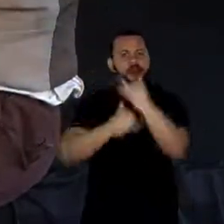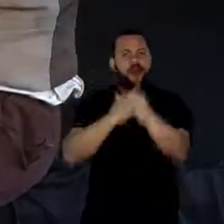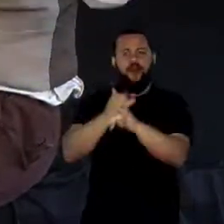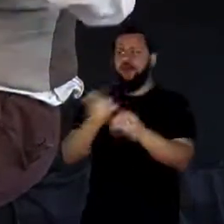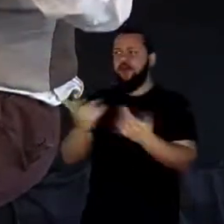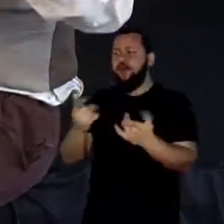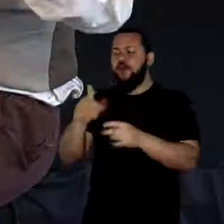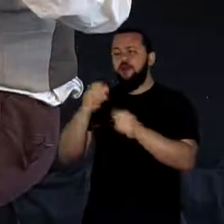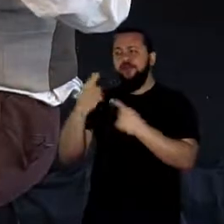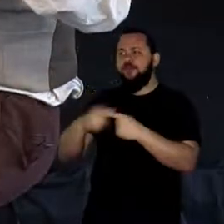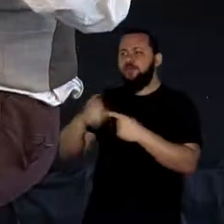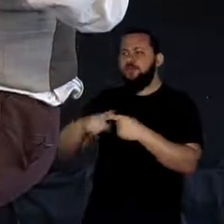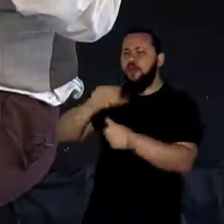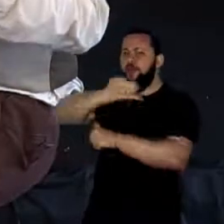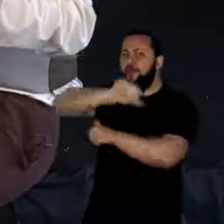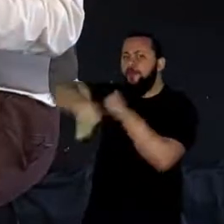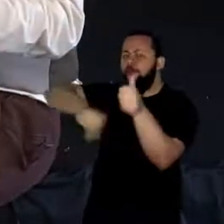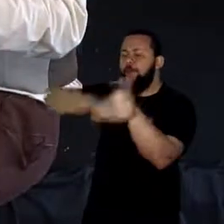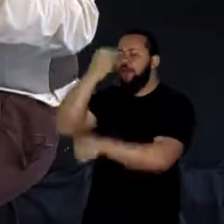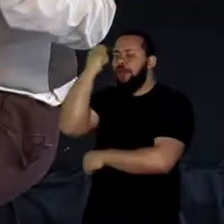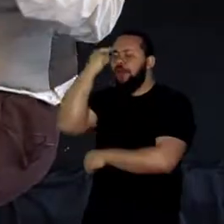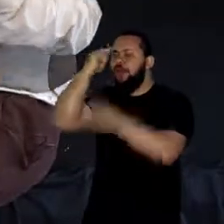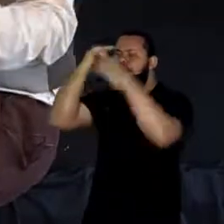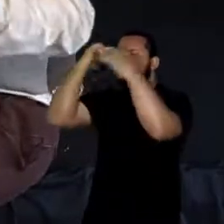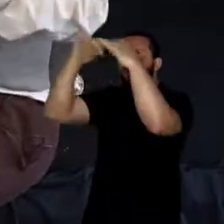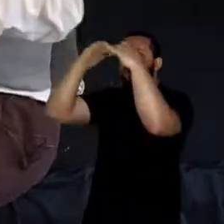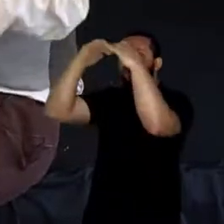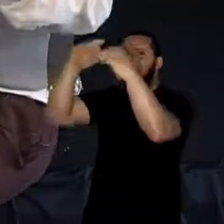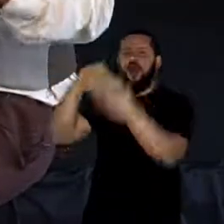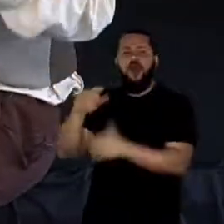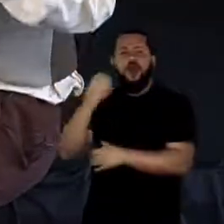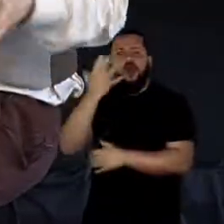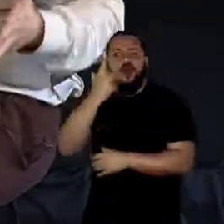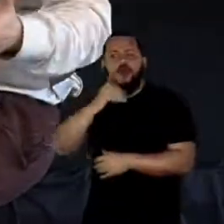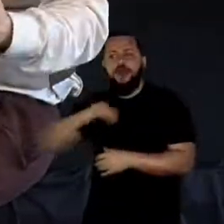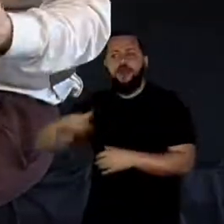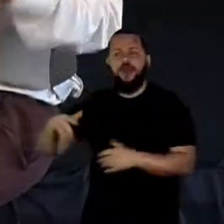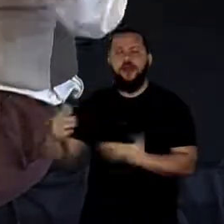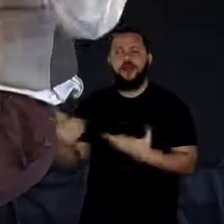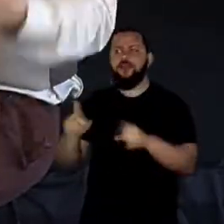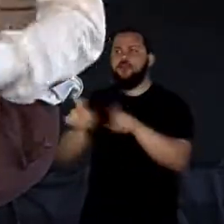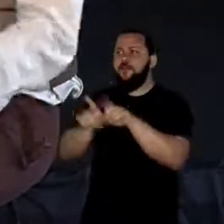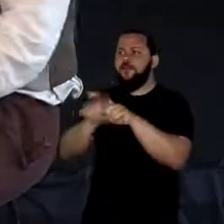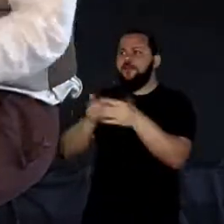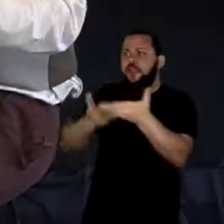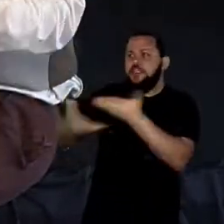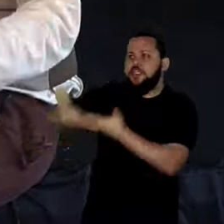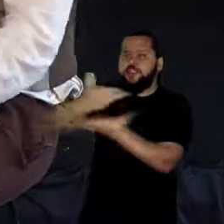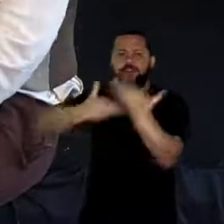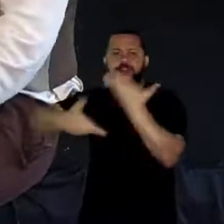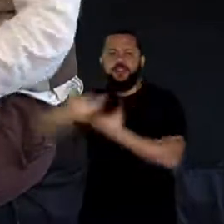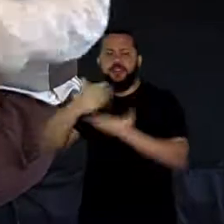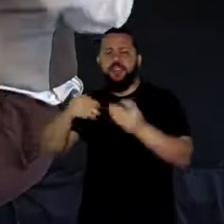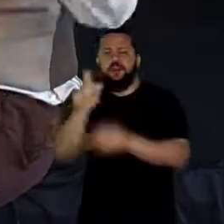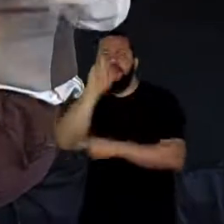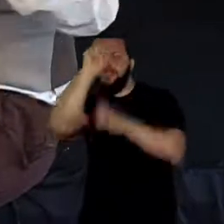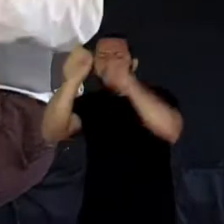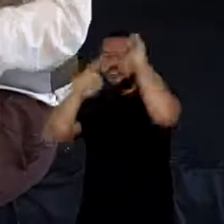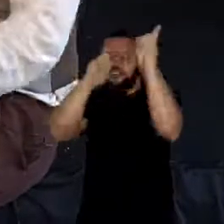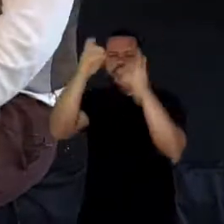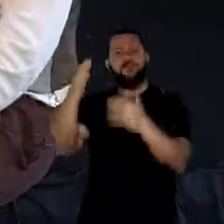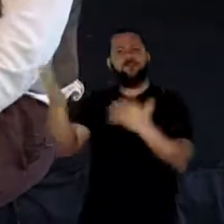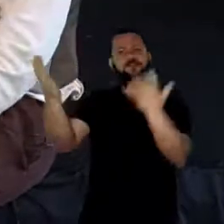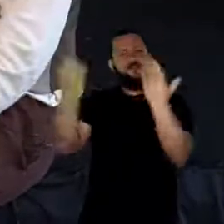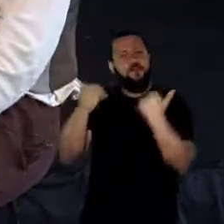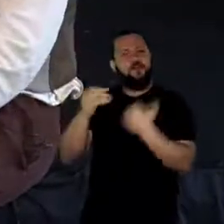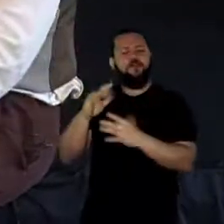muda muito a cabeça das crianças, é uma forma de estar interagindo de uma forma criativa. Então, continue trazendo seus filhos ao teatro, venham ao